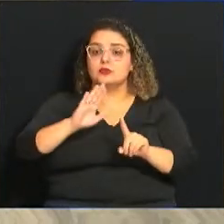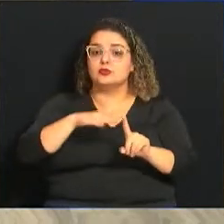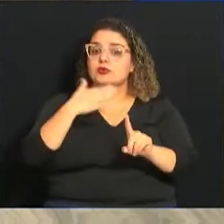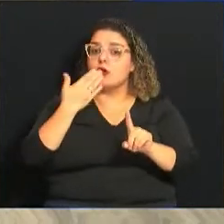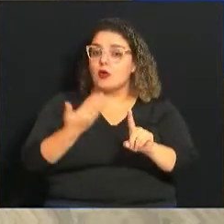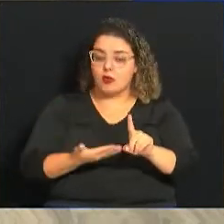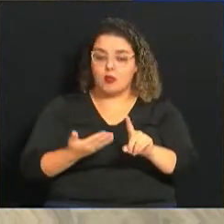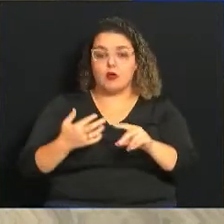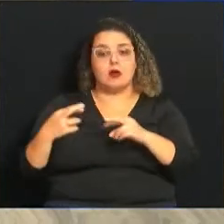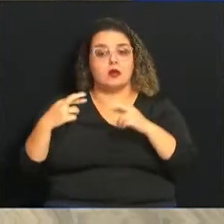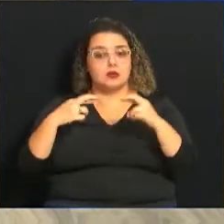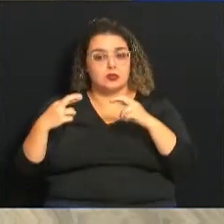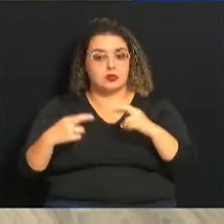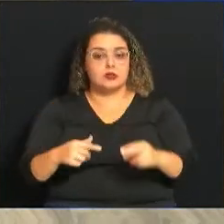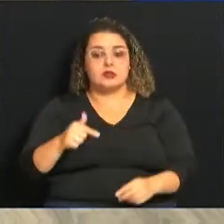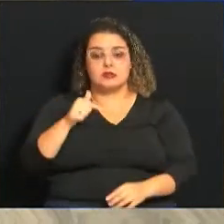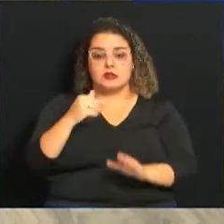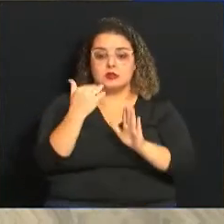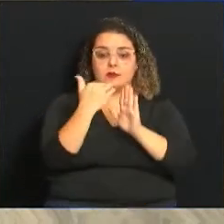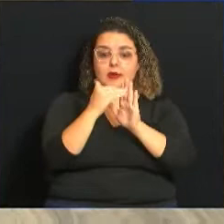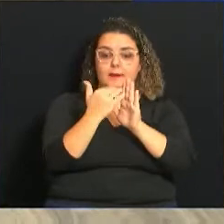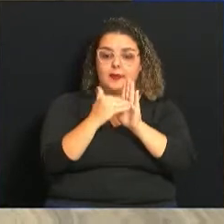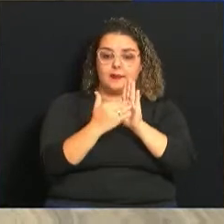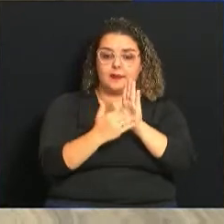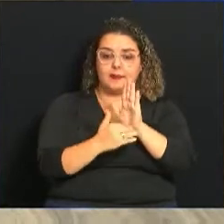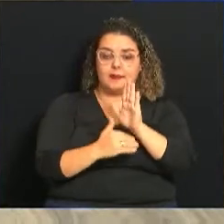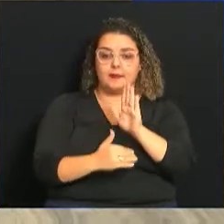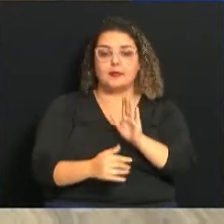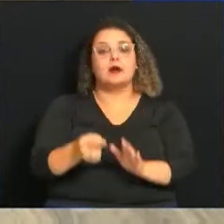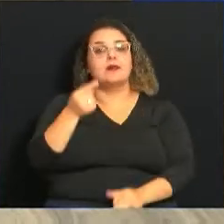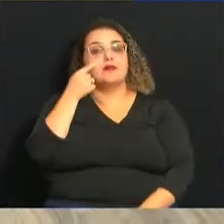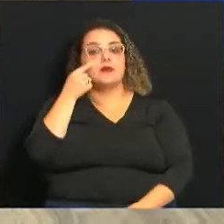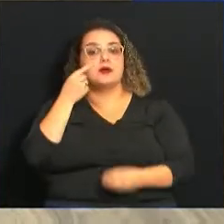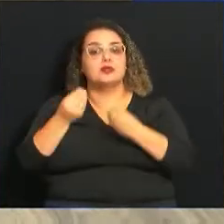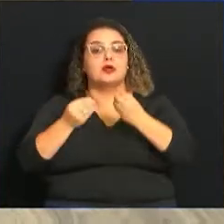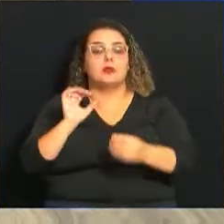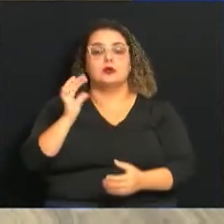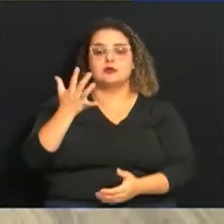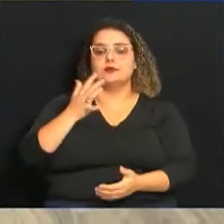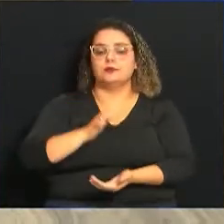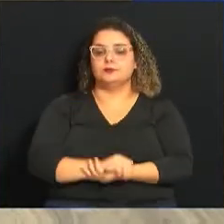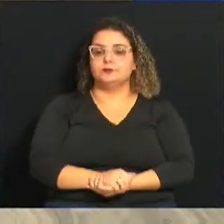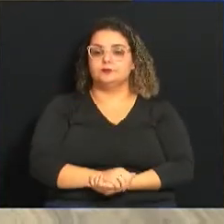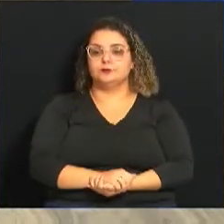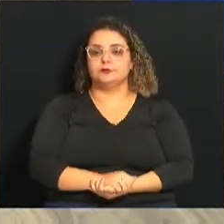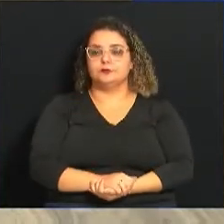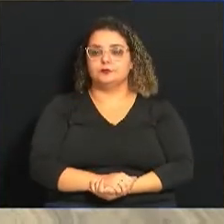analisou 7 itens que estavam na pauta. Confira como foi a reunião.